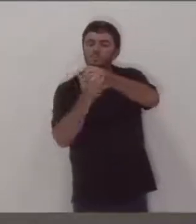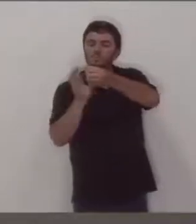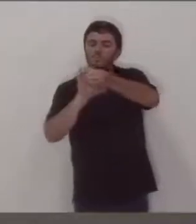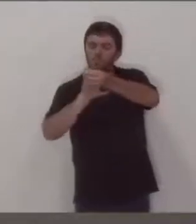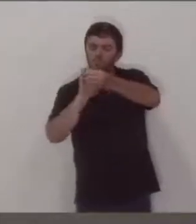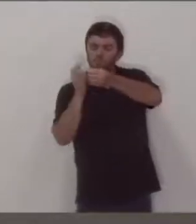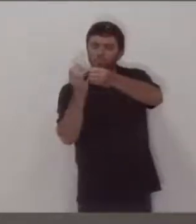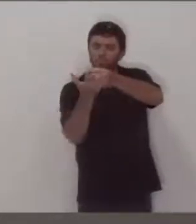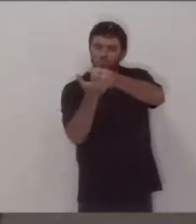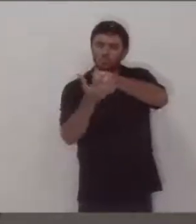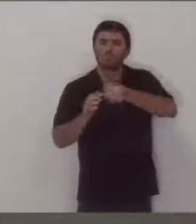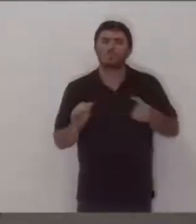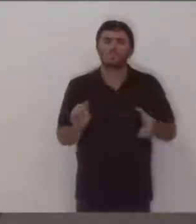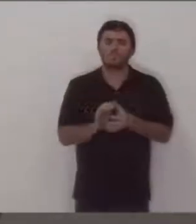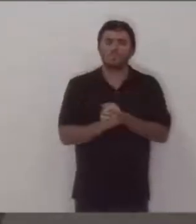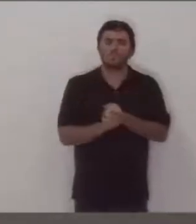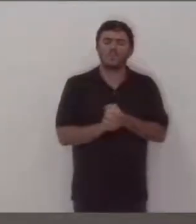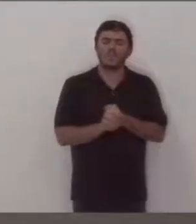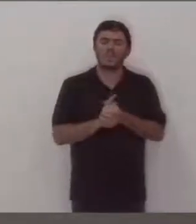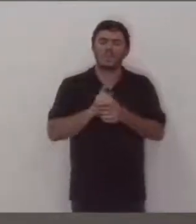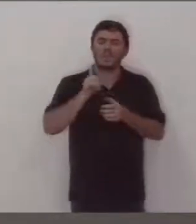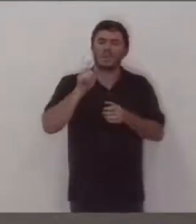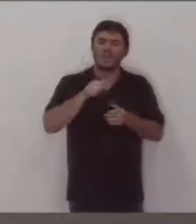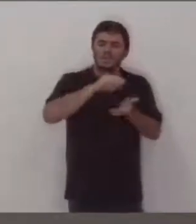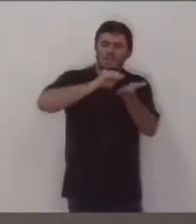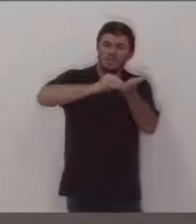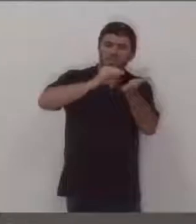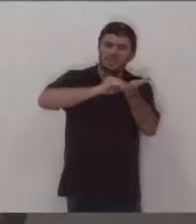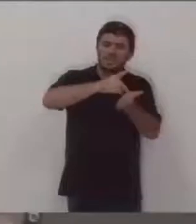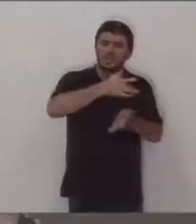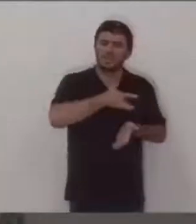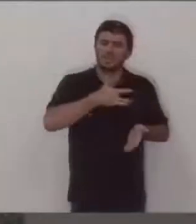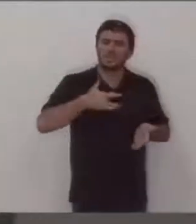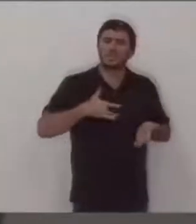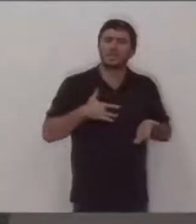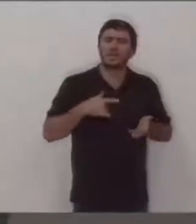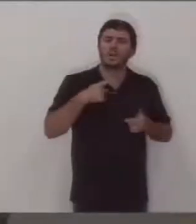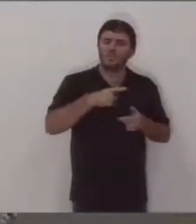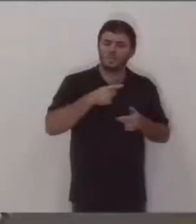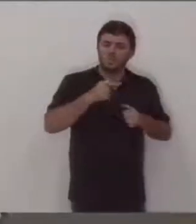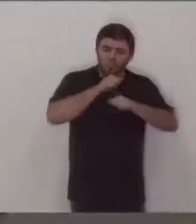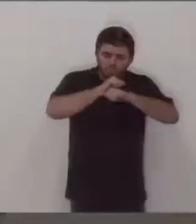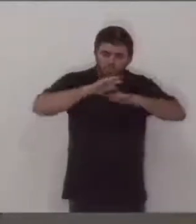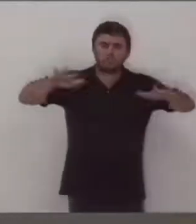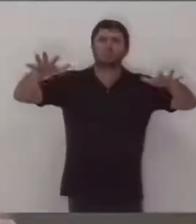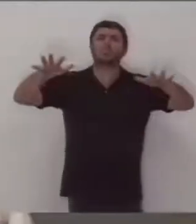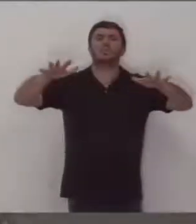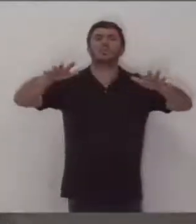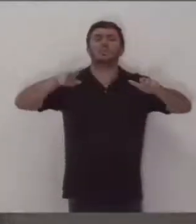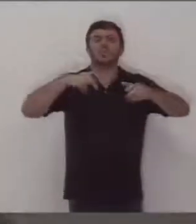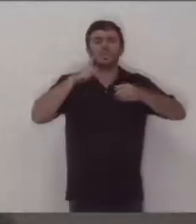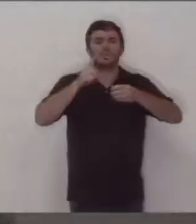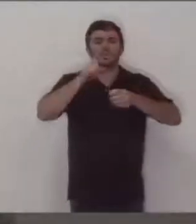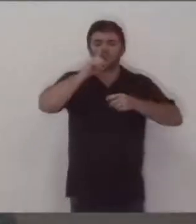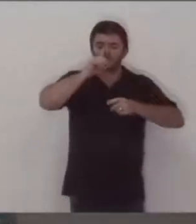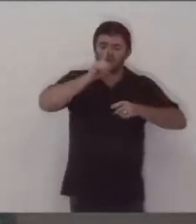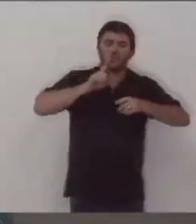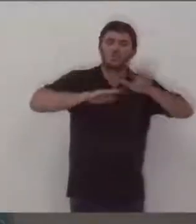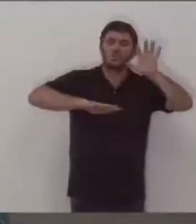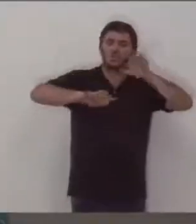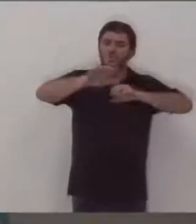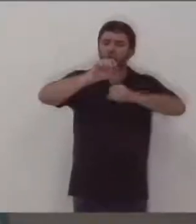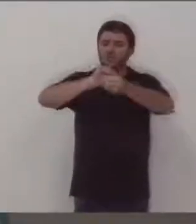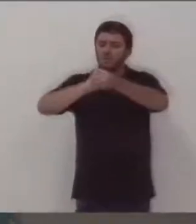de Saúde. É importante essa transparência, esse comunicado rápido, porque todos nós estamos acompanhando, né? Eu gosto muito